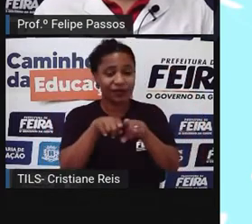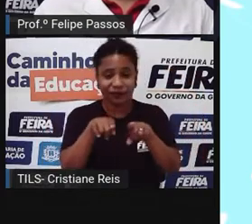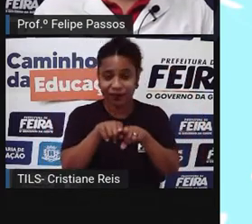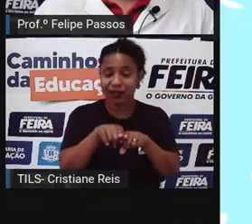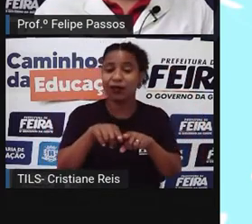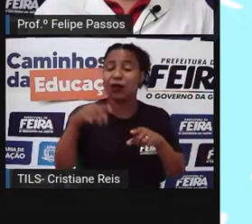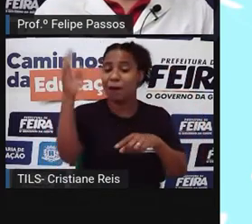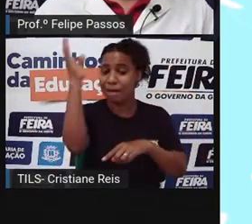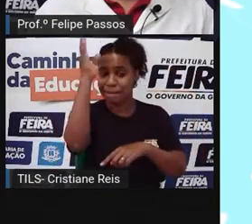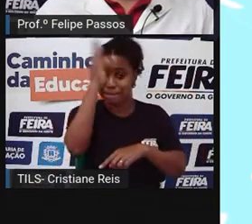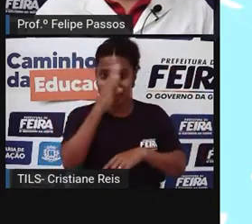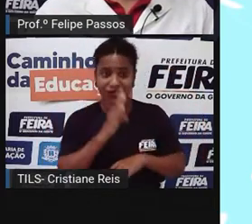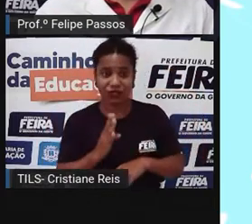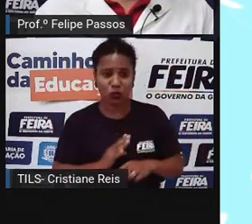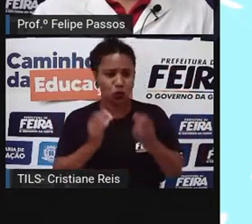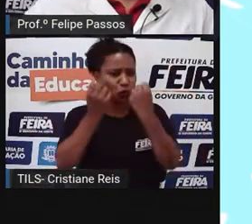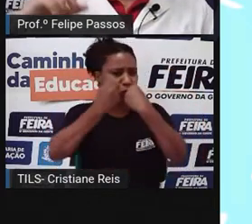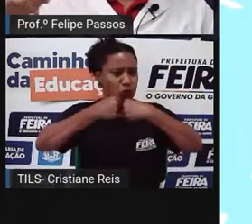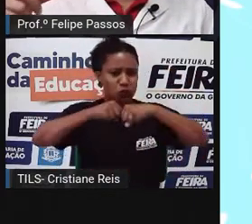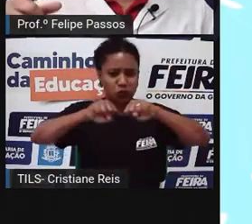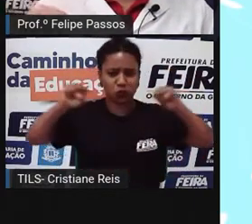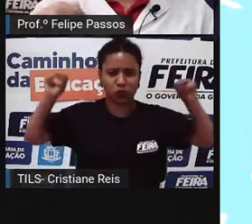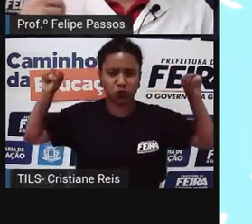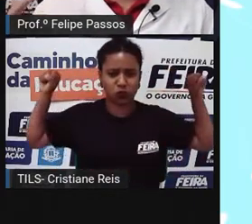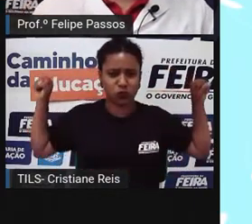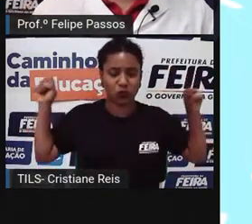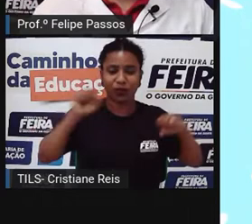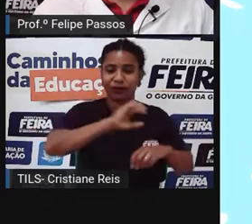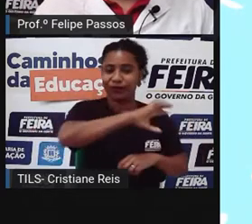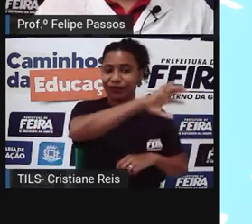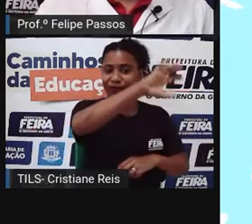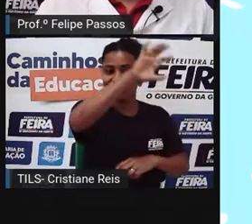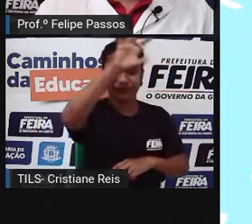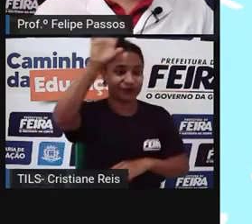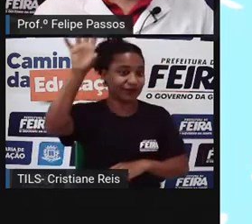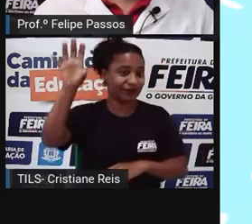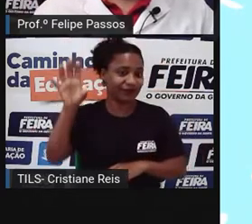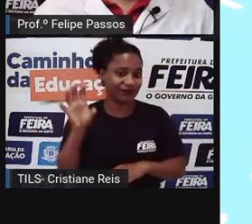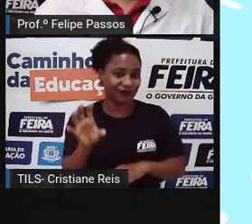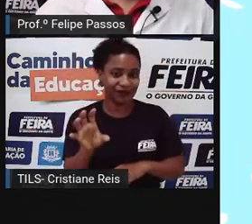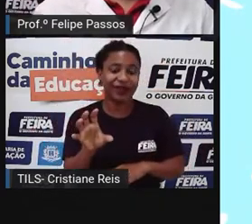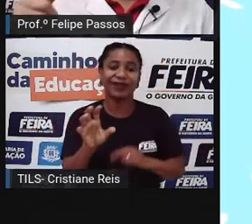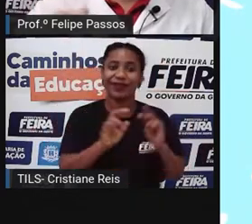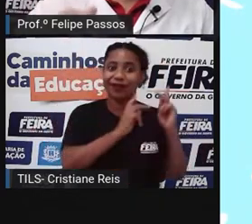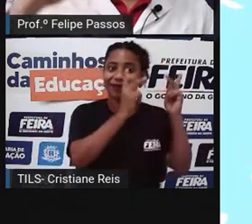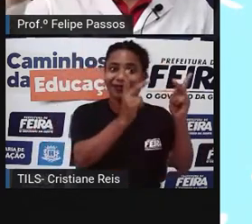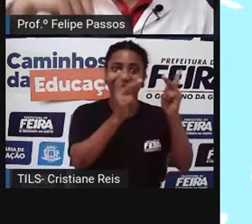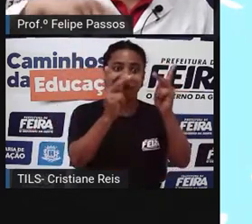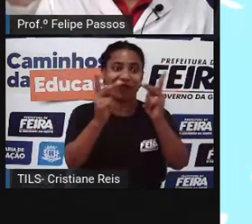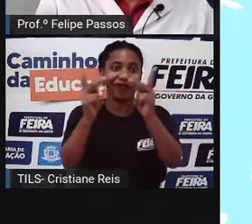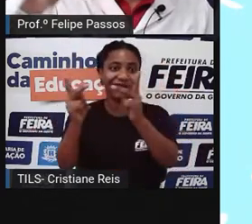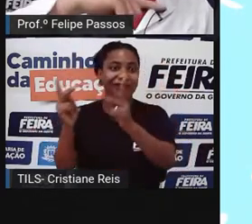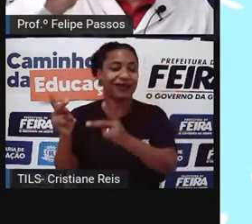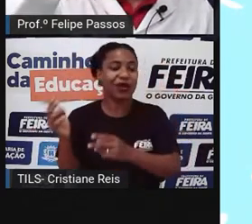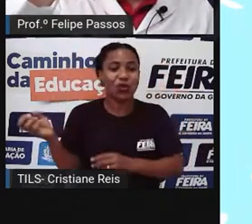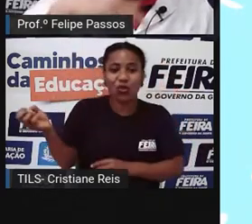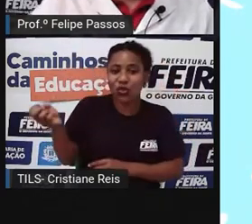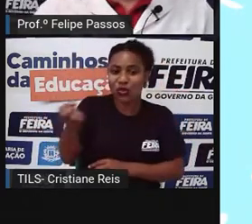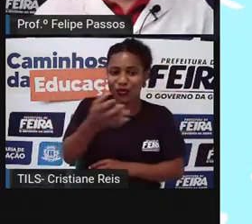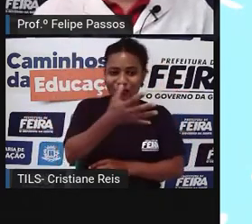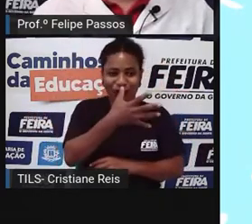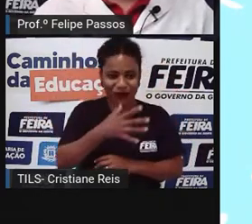país muito grande. Quando você muda de região, você muda de estado, muda muita coisa. Então, pessoas dentro do próprio